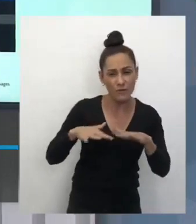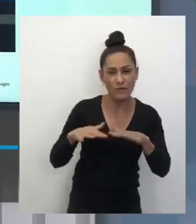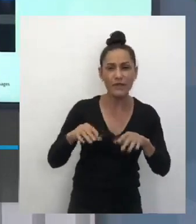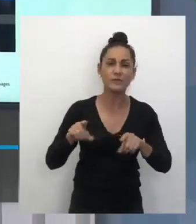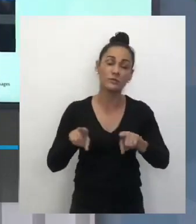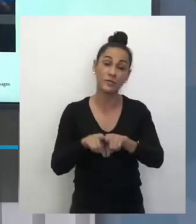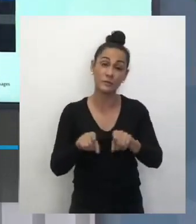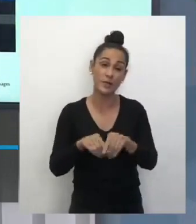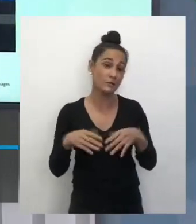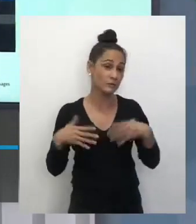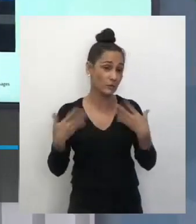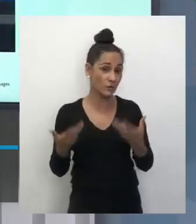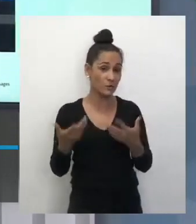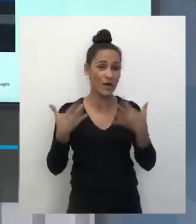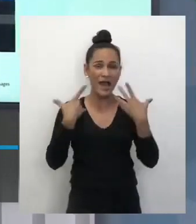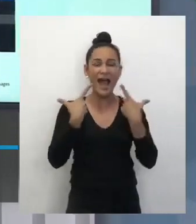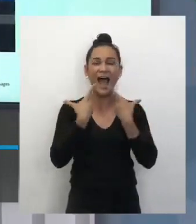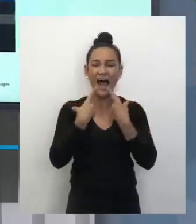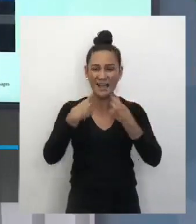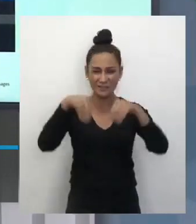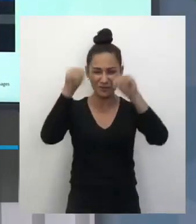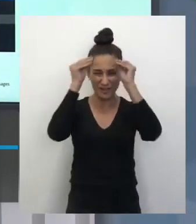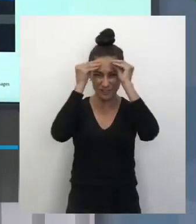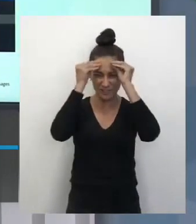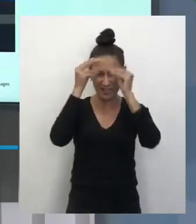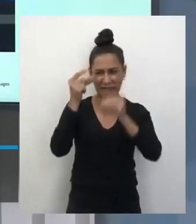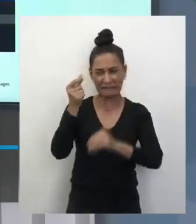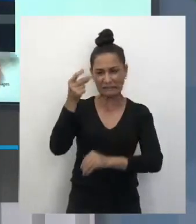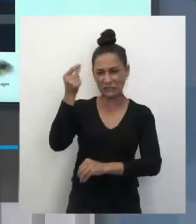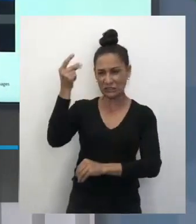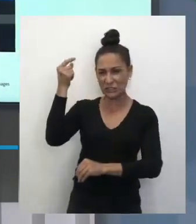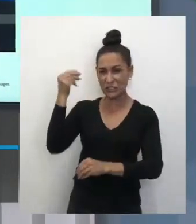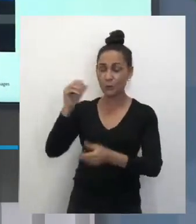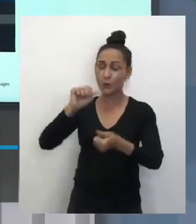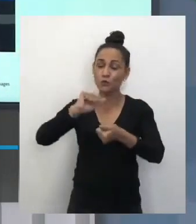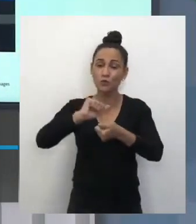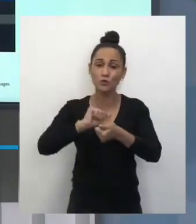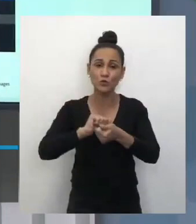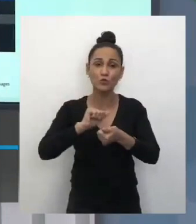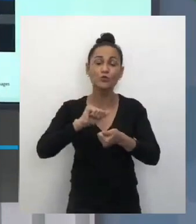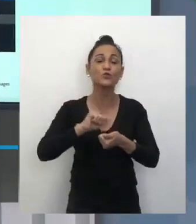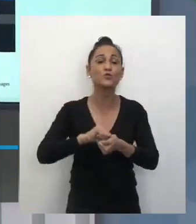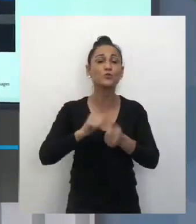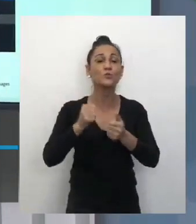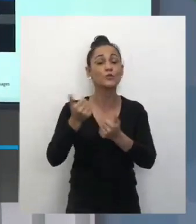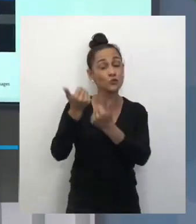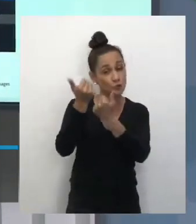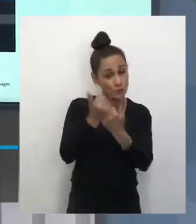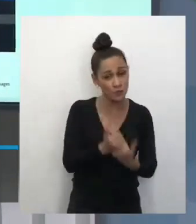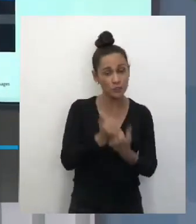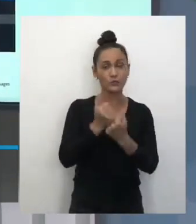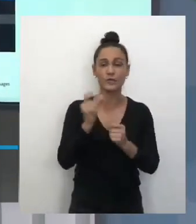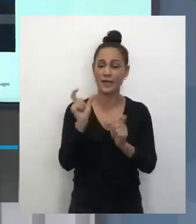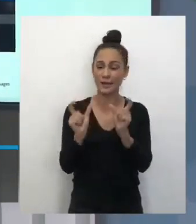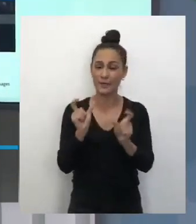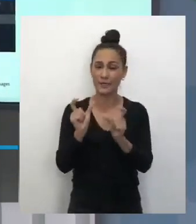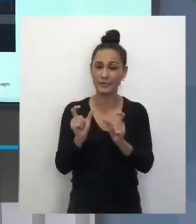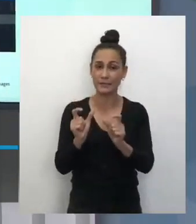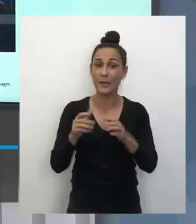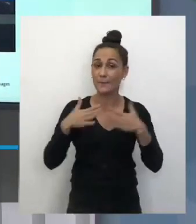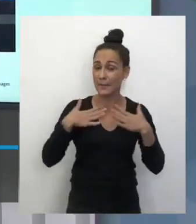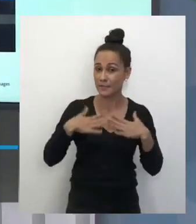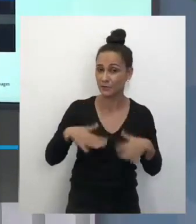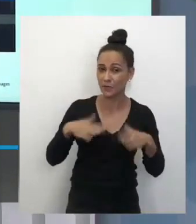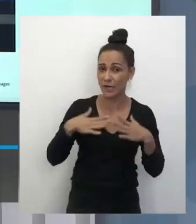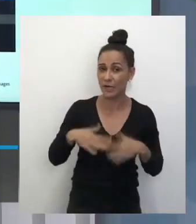vezes, é quando a gente vê que a linguagem está muito antiga, por exemplo. Eu posso fazer uma substituição de palavras. Só que, claro, sem perder a métrica, tá? Isso é